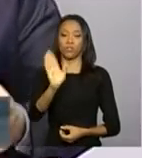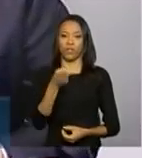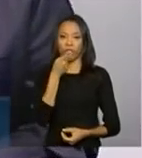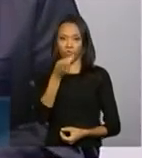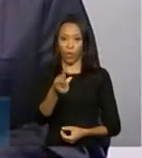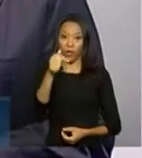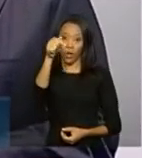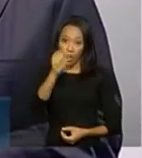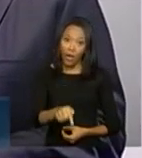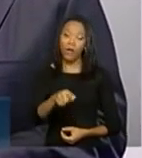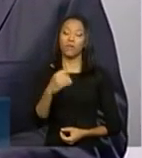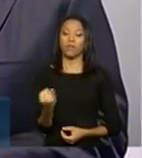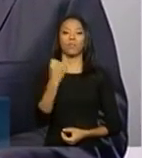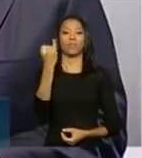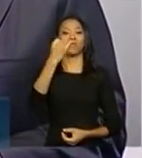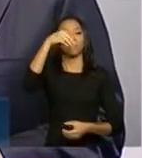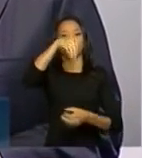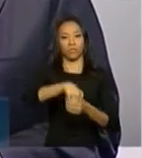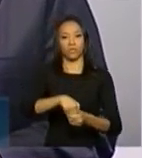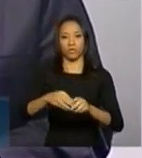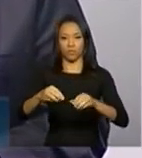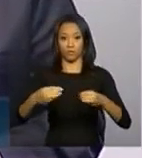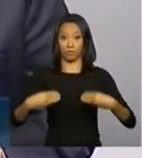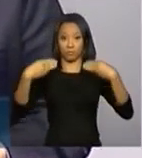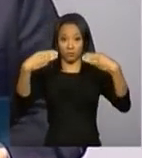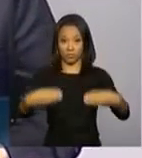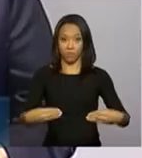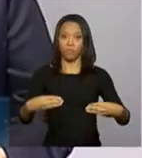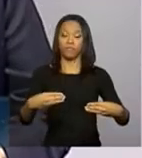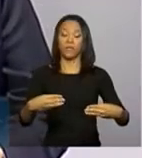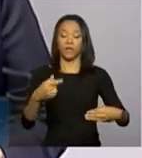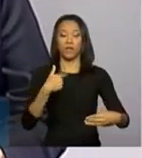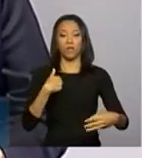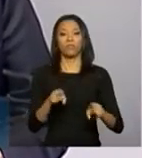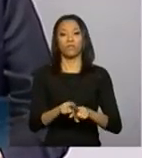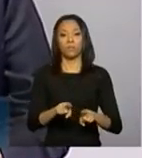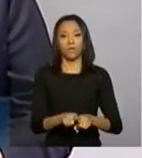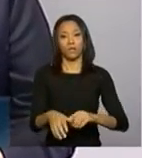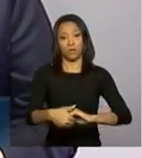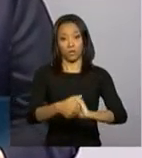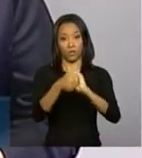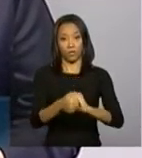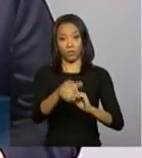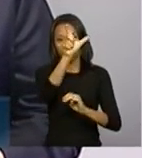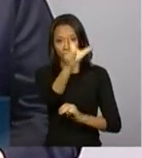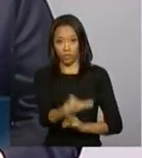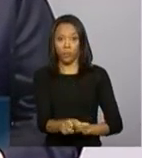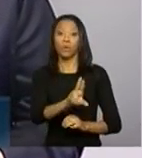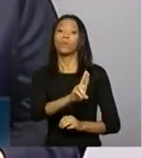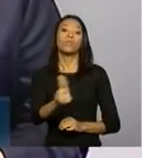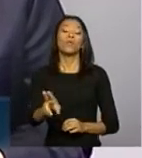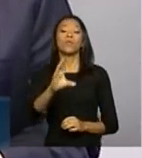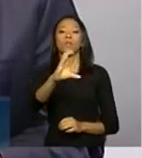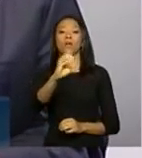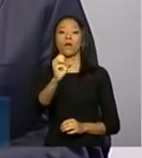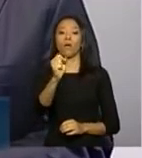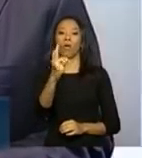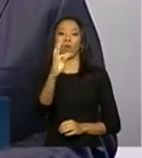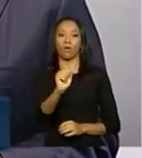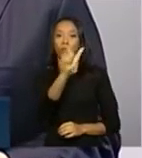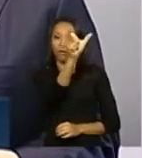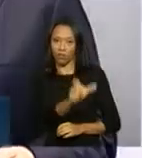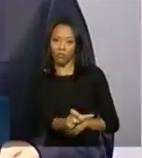coração desse ministério e o faço cumprimentando a senora Bartília Perpétua Lima da Costa,